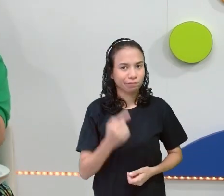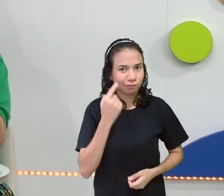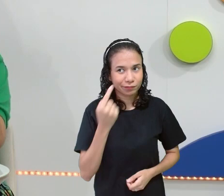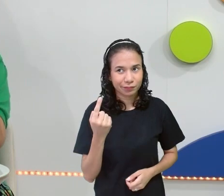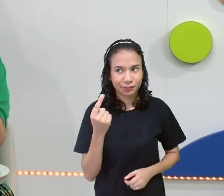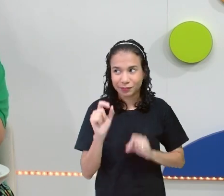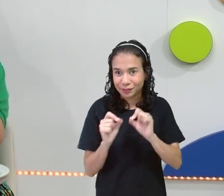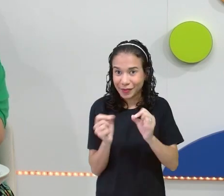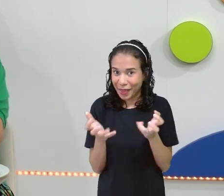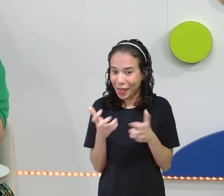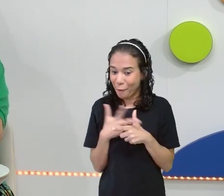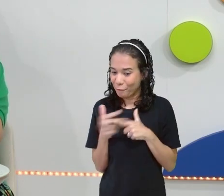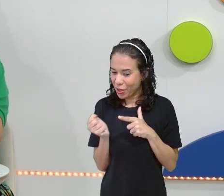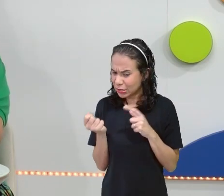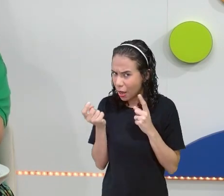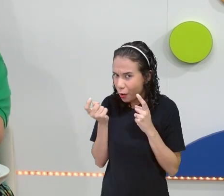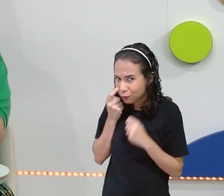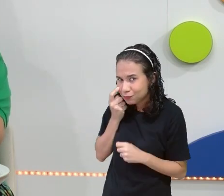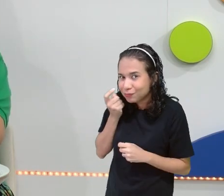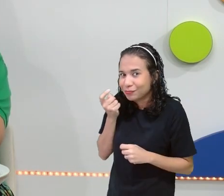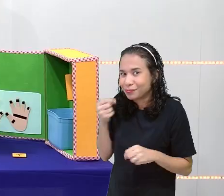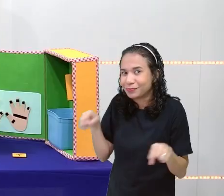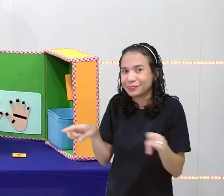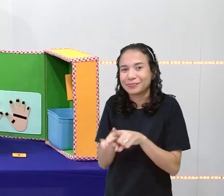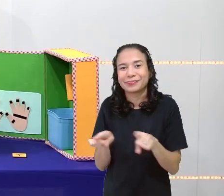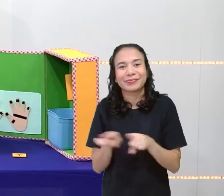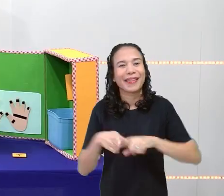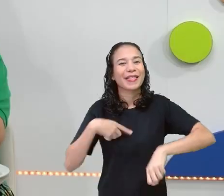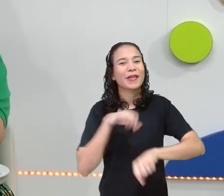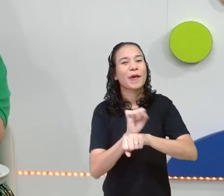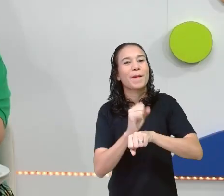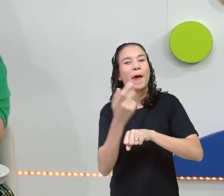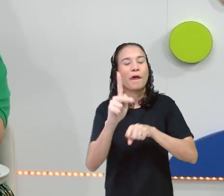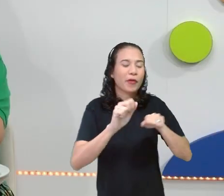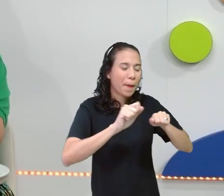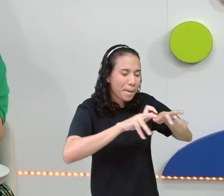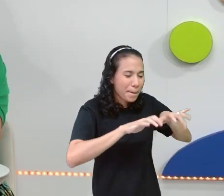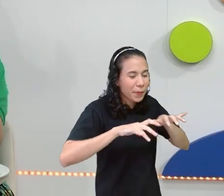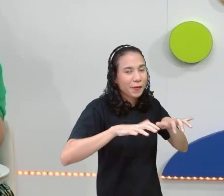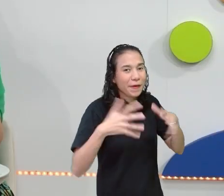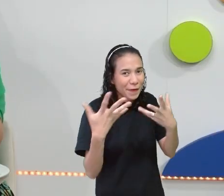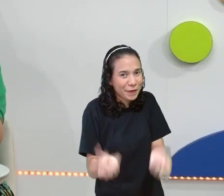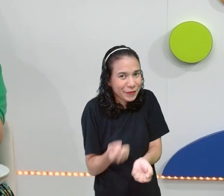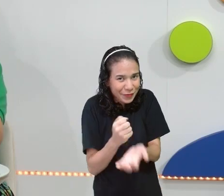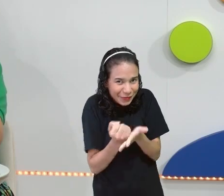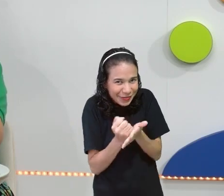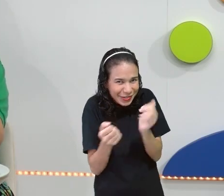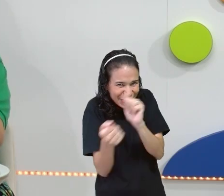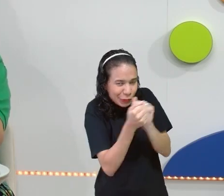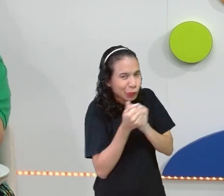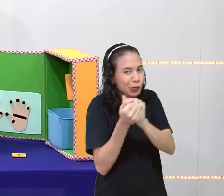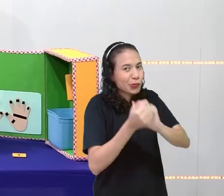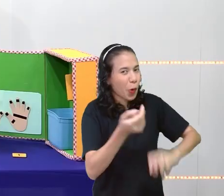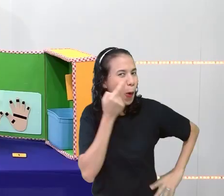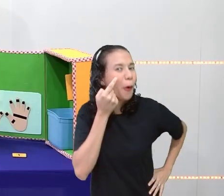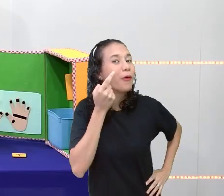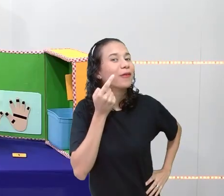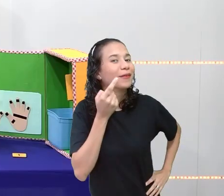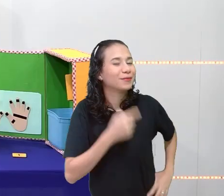se for competição, eu quero ganhar. E? Estou aguardando você também aí, tá certo? Vamos ganhar comigo? Olha!